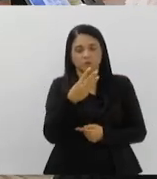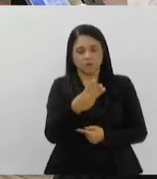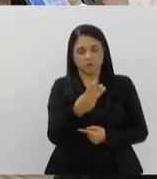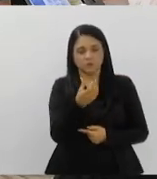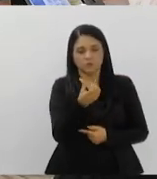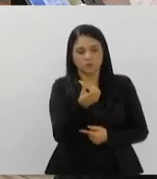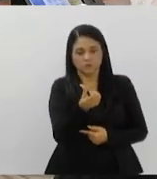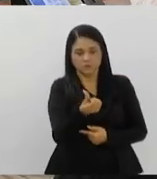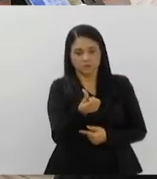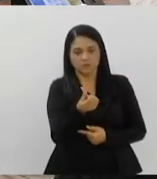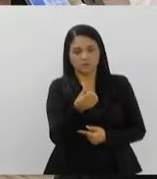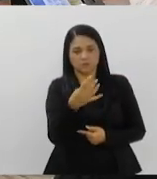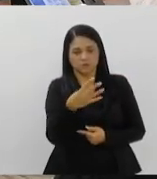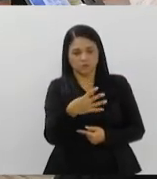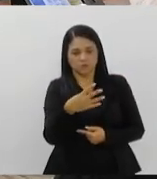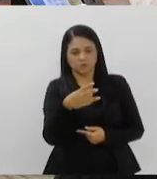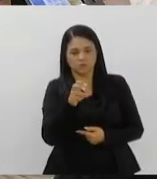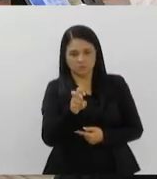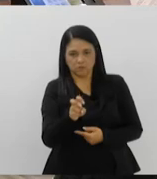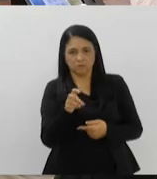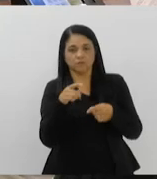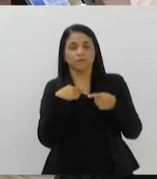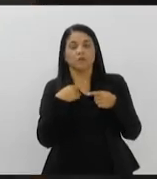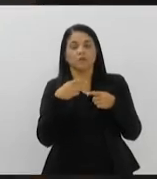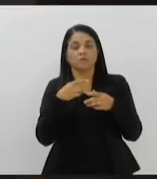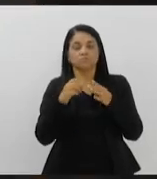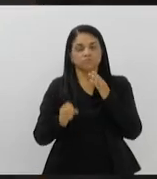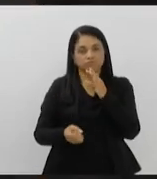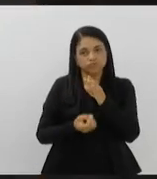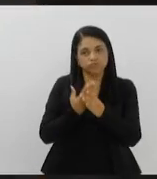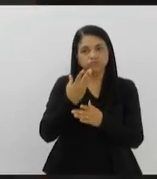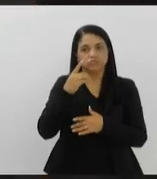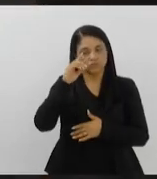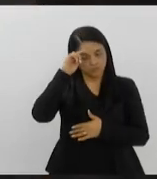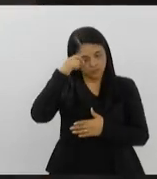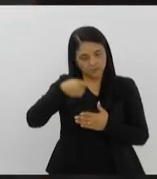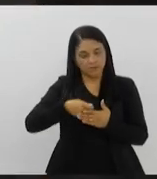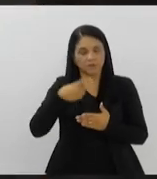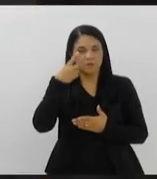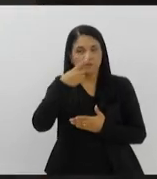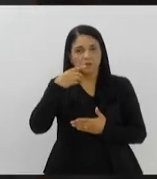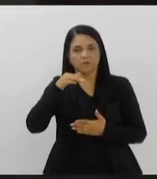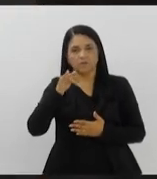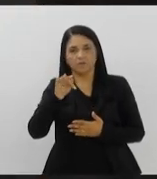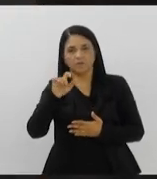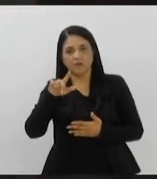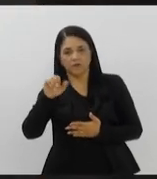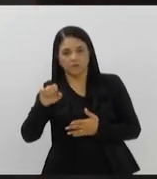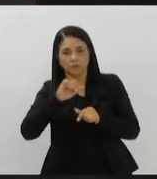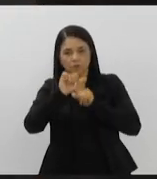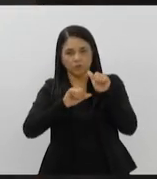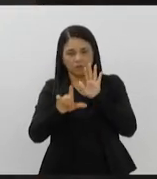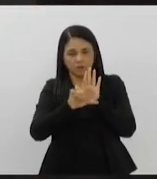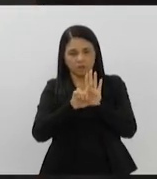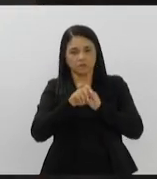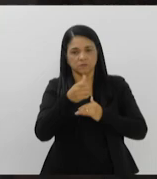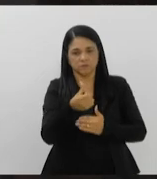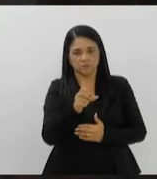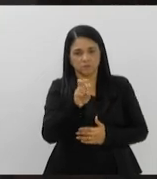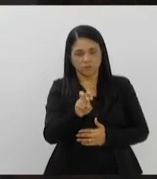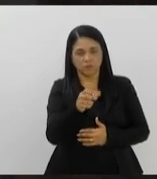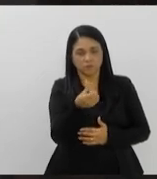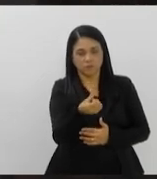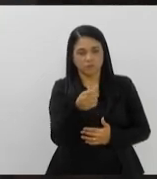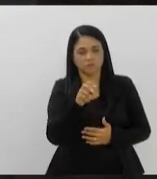6.395, 2022, de autoria do deputado Flávio Serafini, que altera a lei número 5.645, de